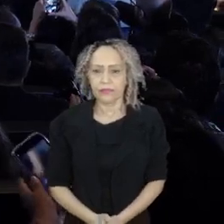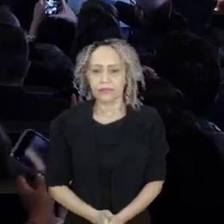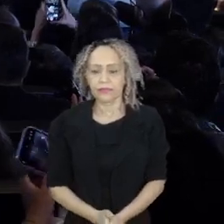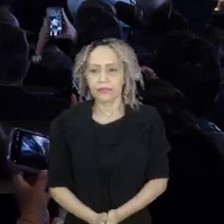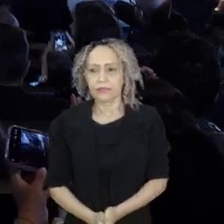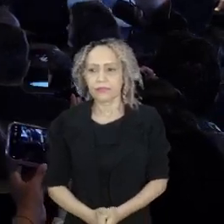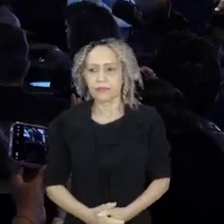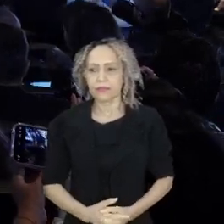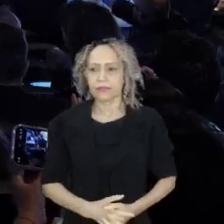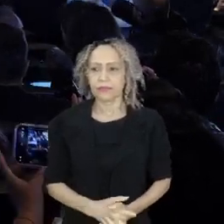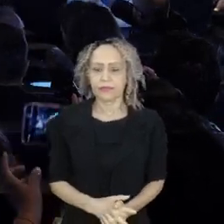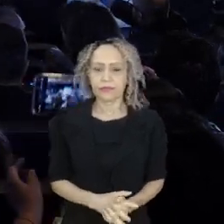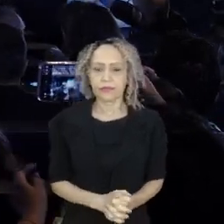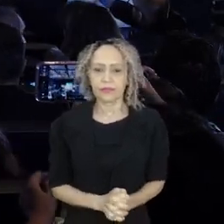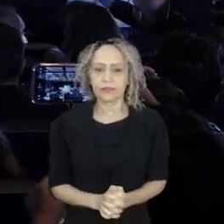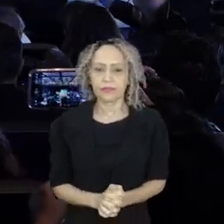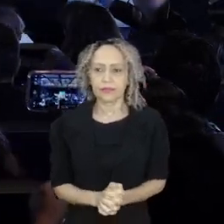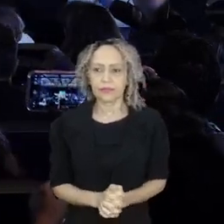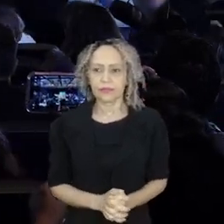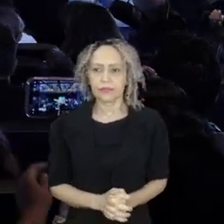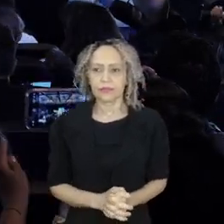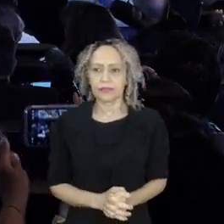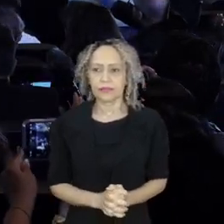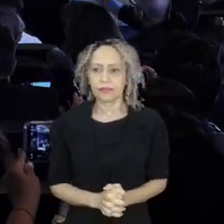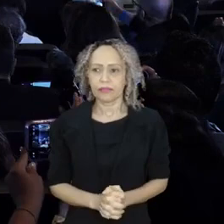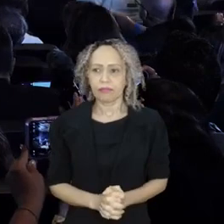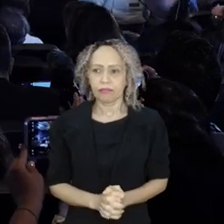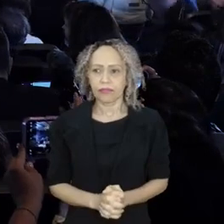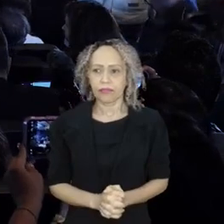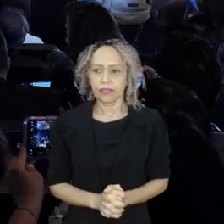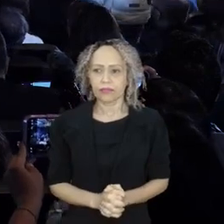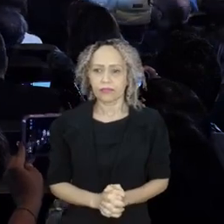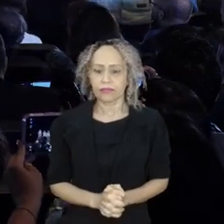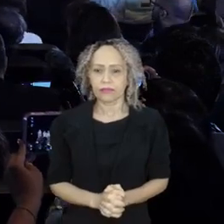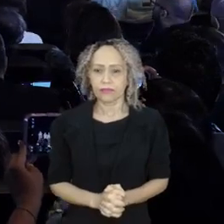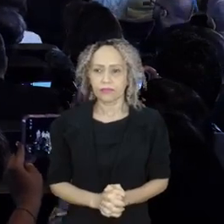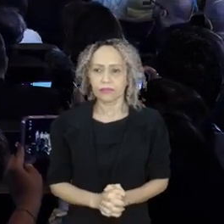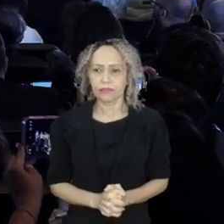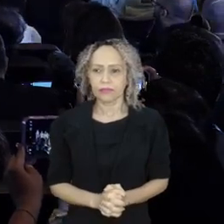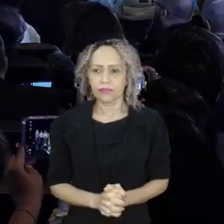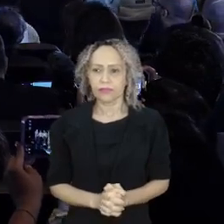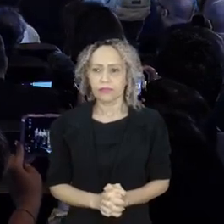Tá feliz. Pode pegar a pasta. Tá orgulhoso.